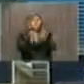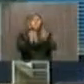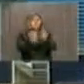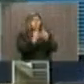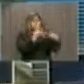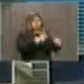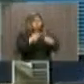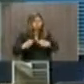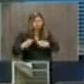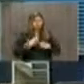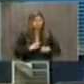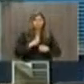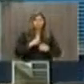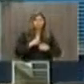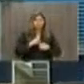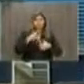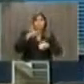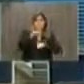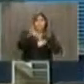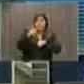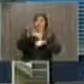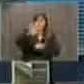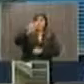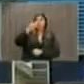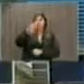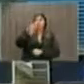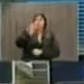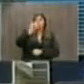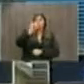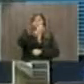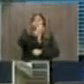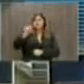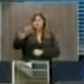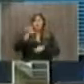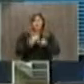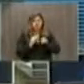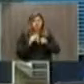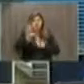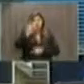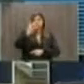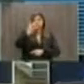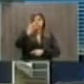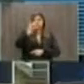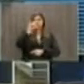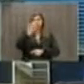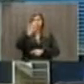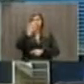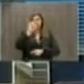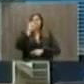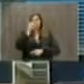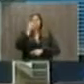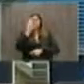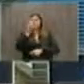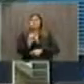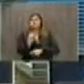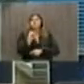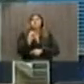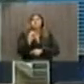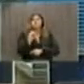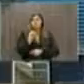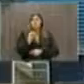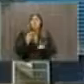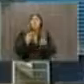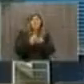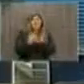alguns espaços. Há um país como a Suíça e você chega num bairro como São José, Ilha do Bis, você encontra um desenvolvimento humano semelhante